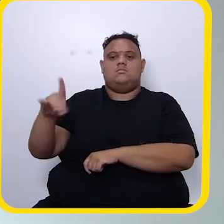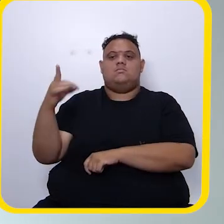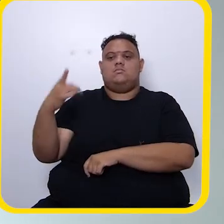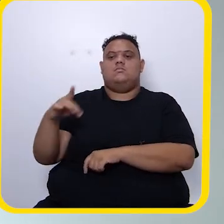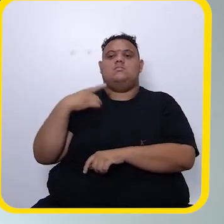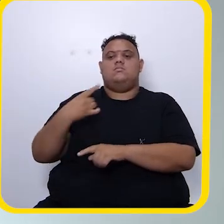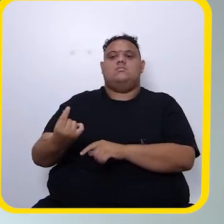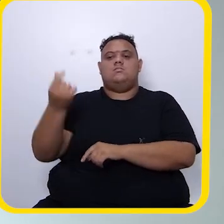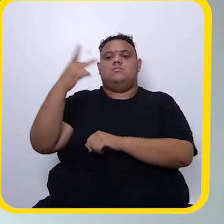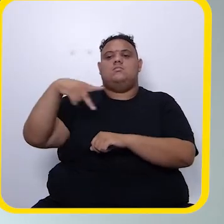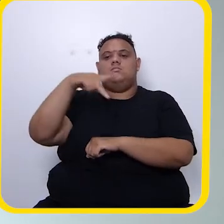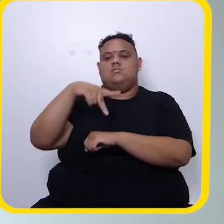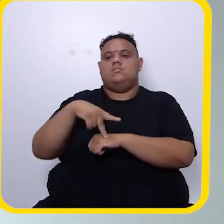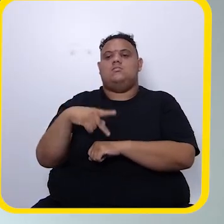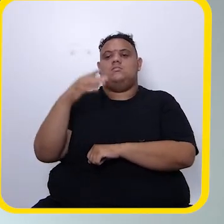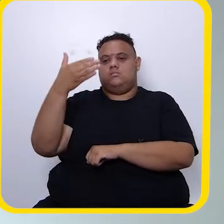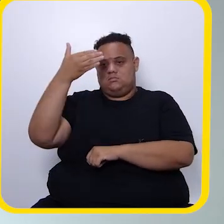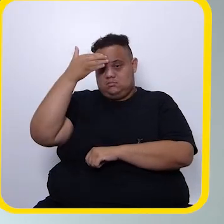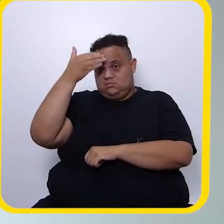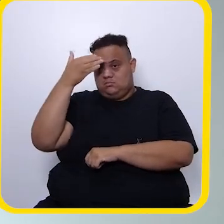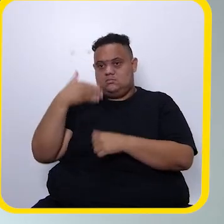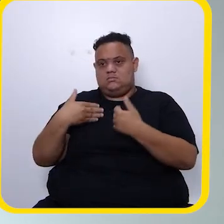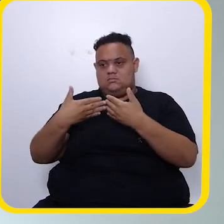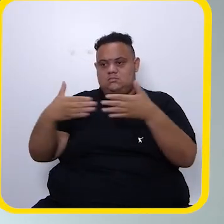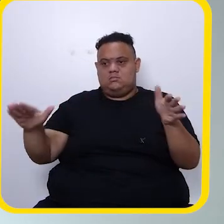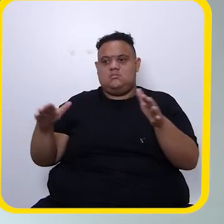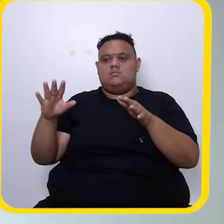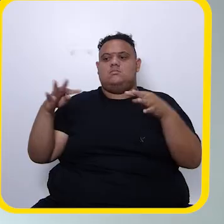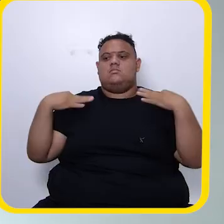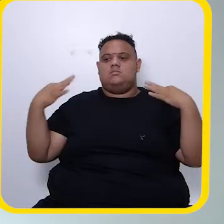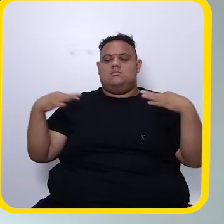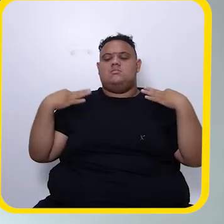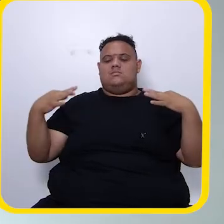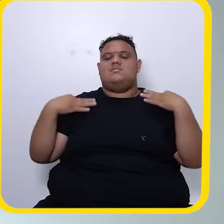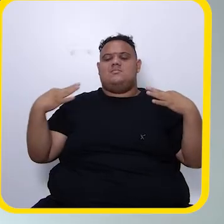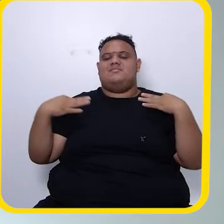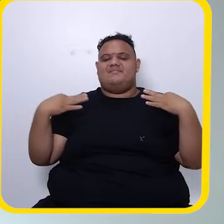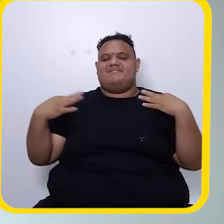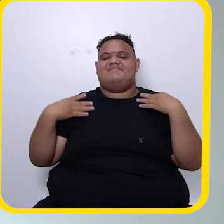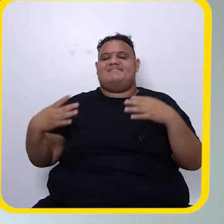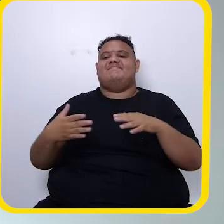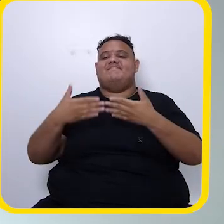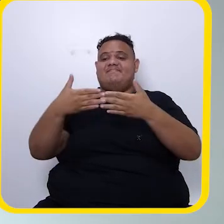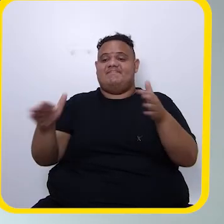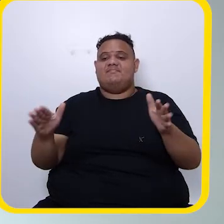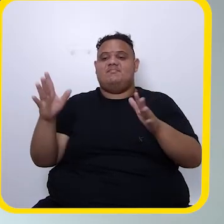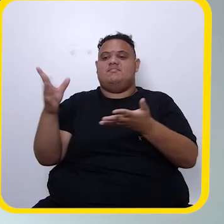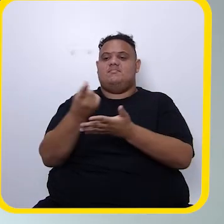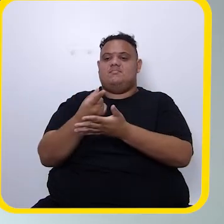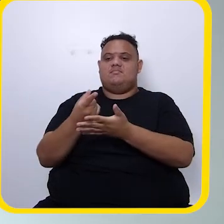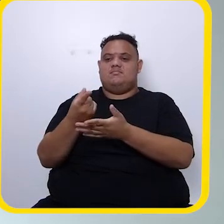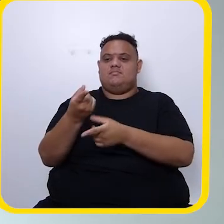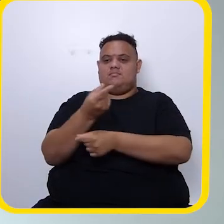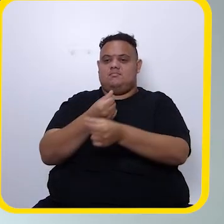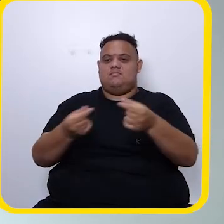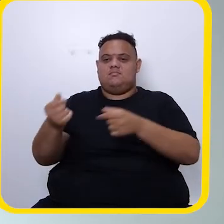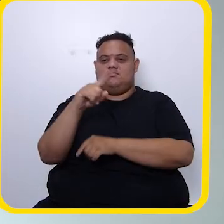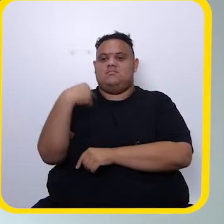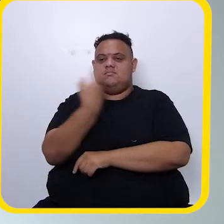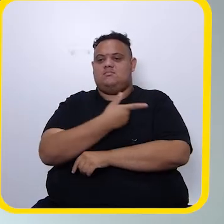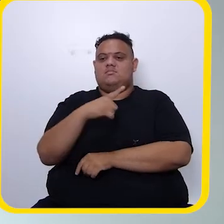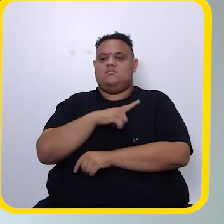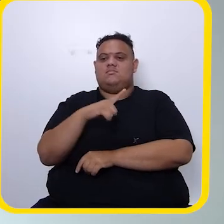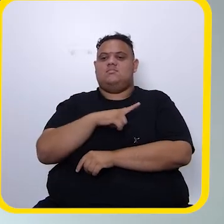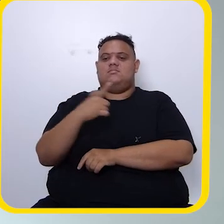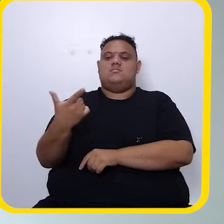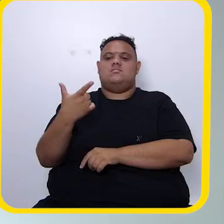né, entrar dinheiro no país cubano, né, eles se abrindo ao turismo, né, se abrindo mais ao capitalismo. Então,